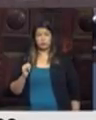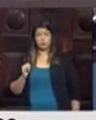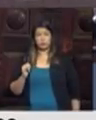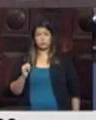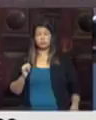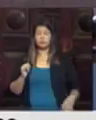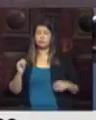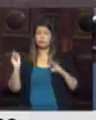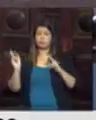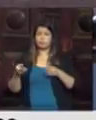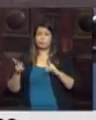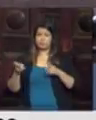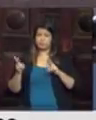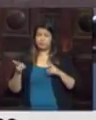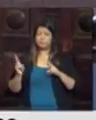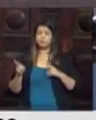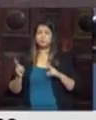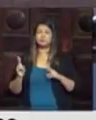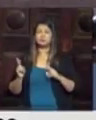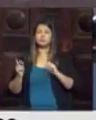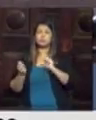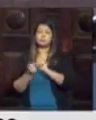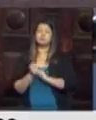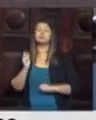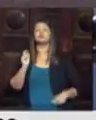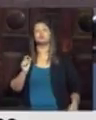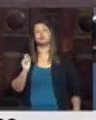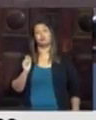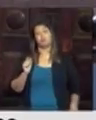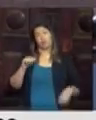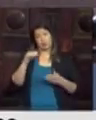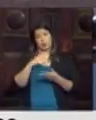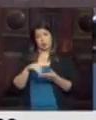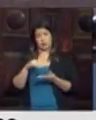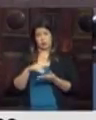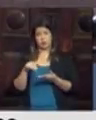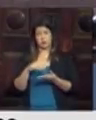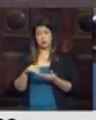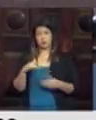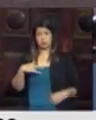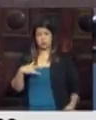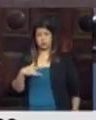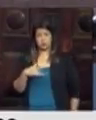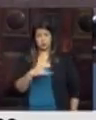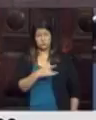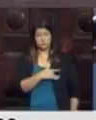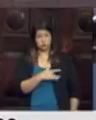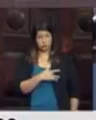estado frequentemente com o secretário de Saúde do Estado, o secretário Luizinho.